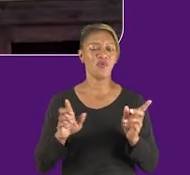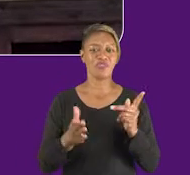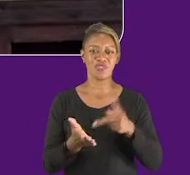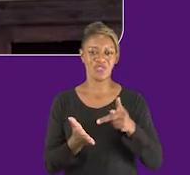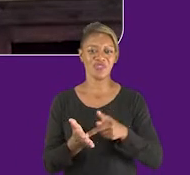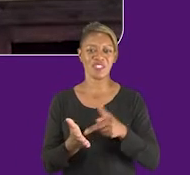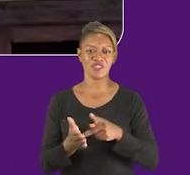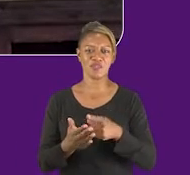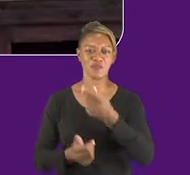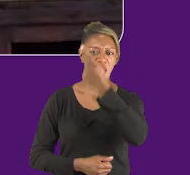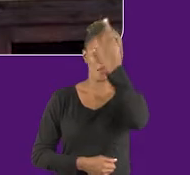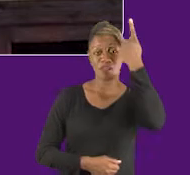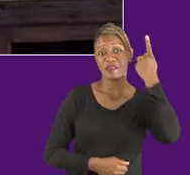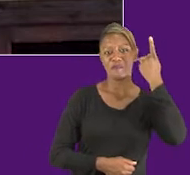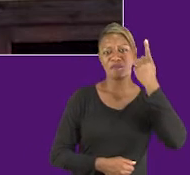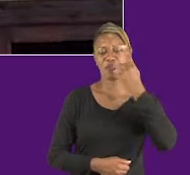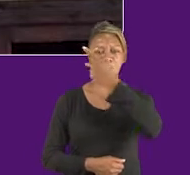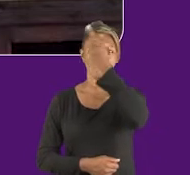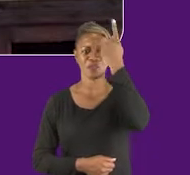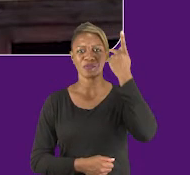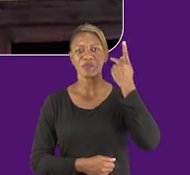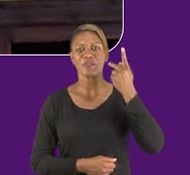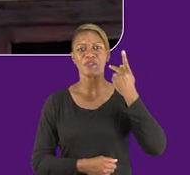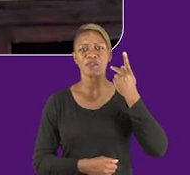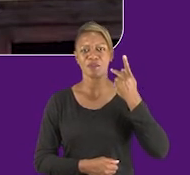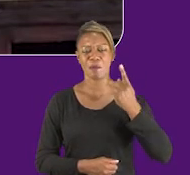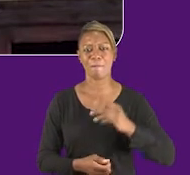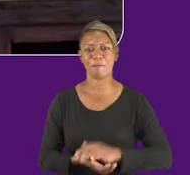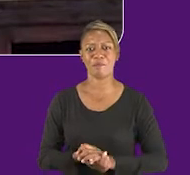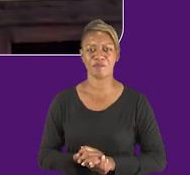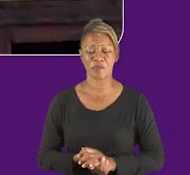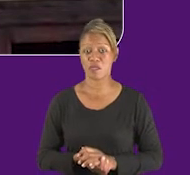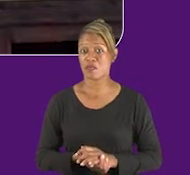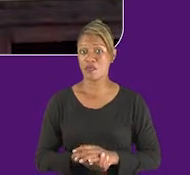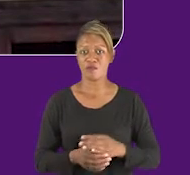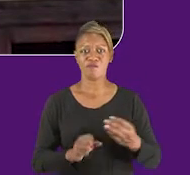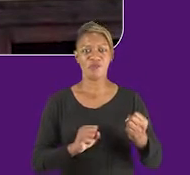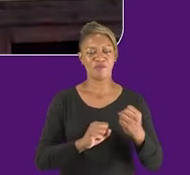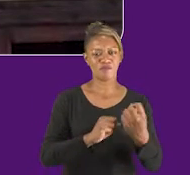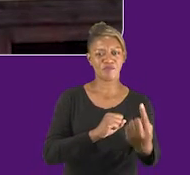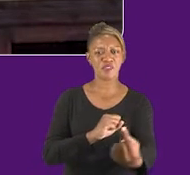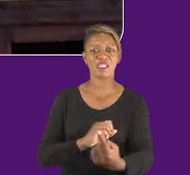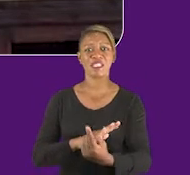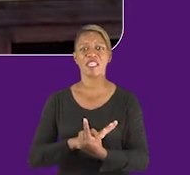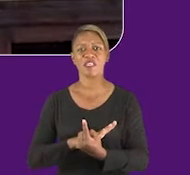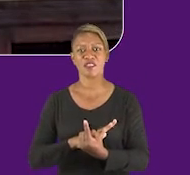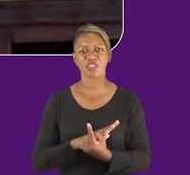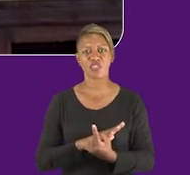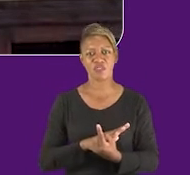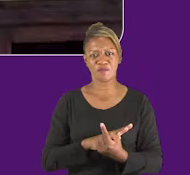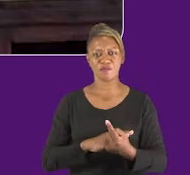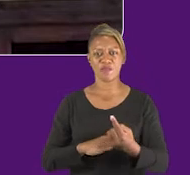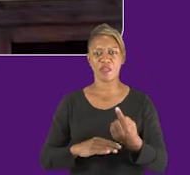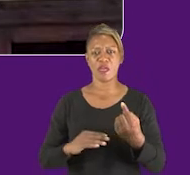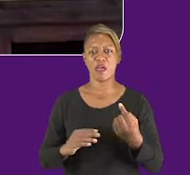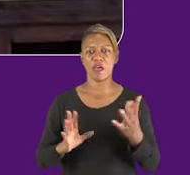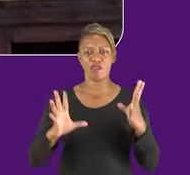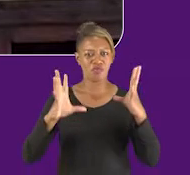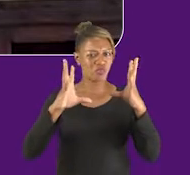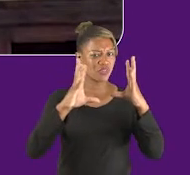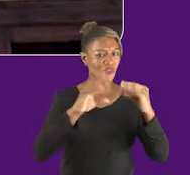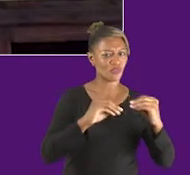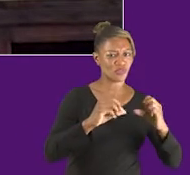nosso de pessoas implantam software implantam no cliente Oi boa noite para o dia do